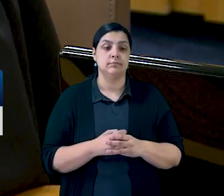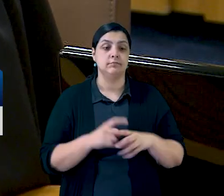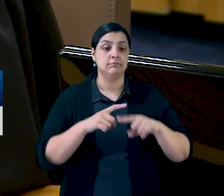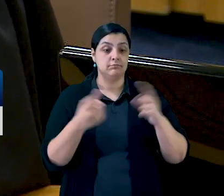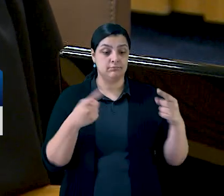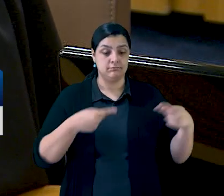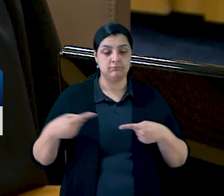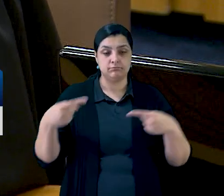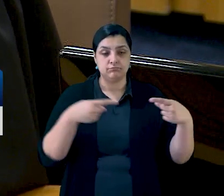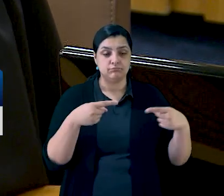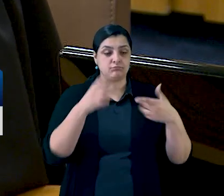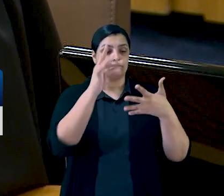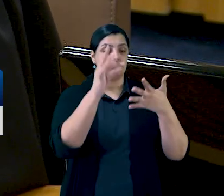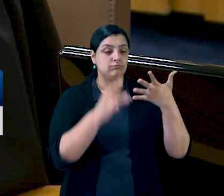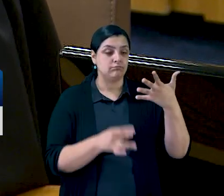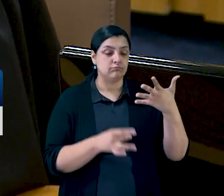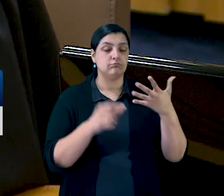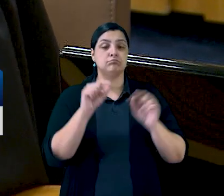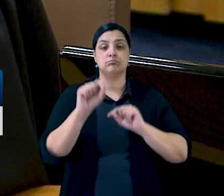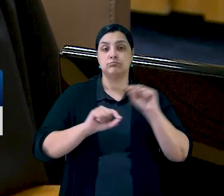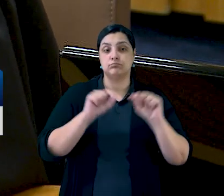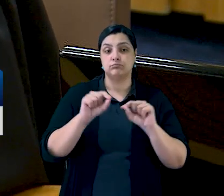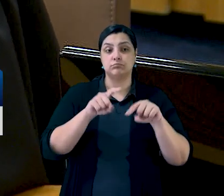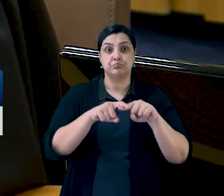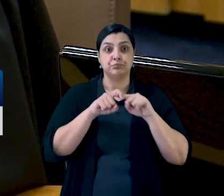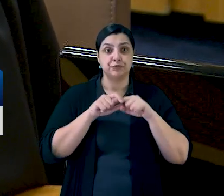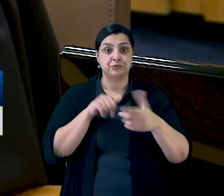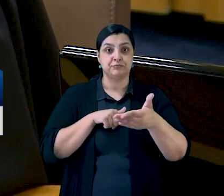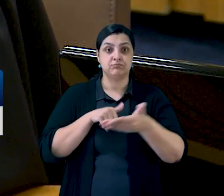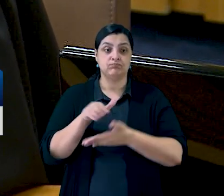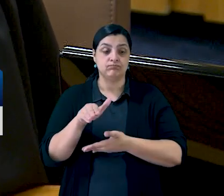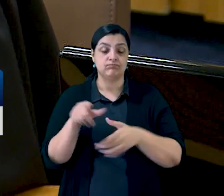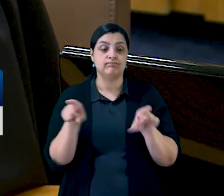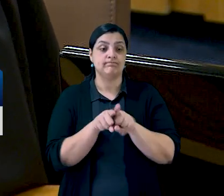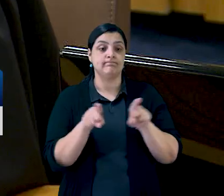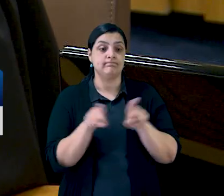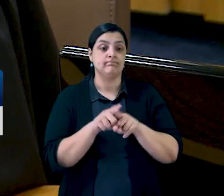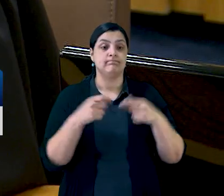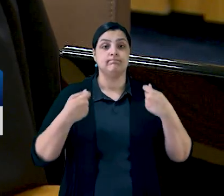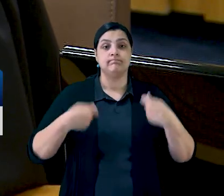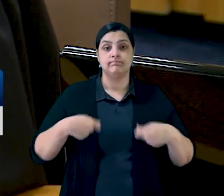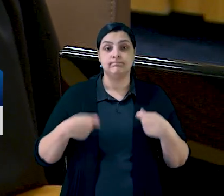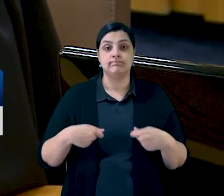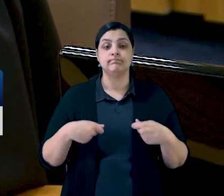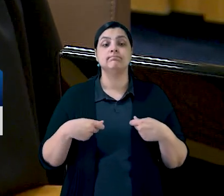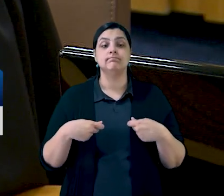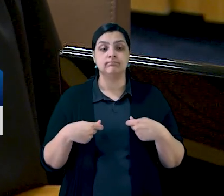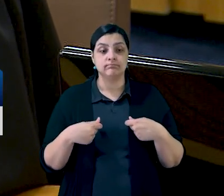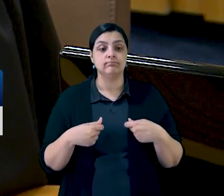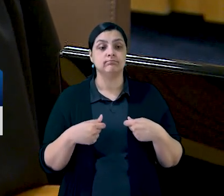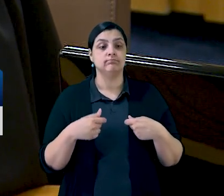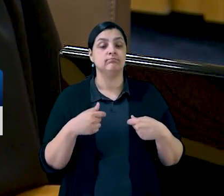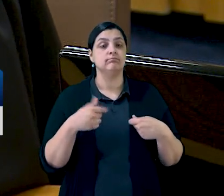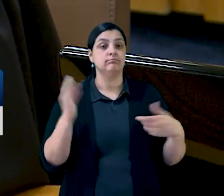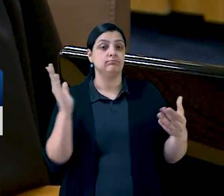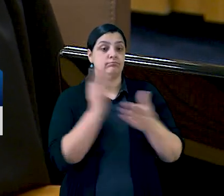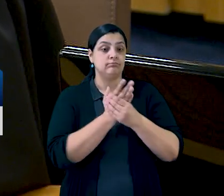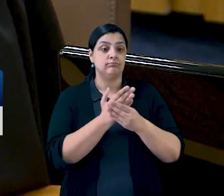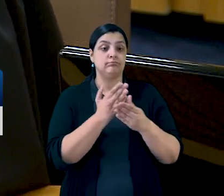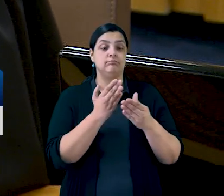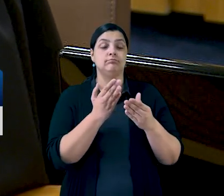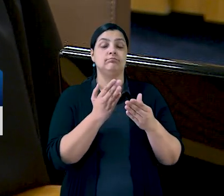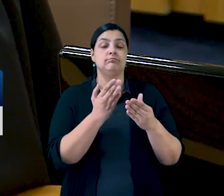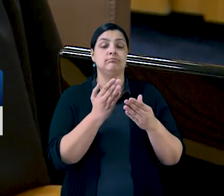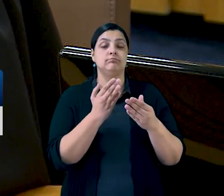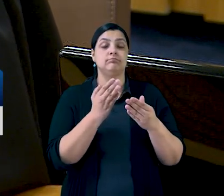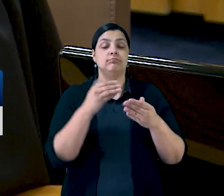A parte das discussões acerca da necessidade da motivação da dispensa, bem como a necessidade do procedimento administrativo